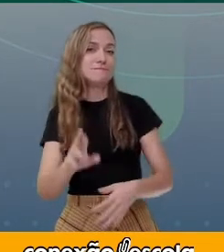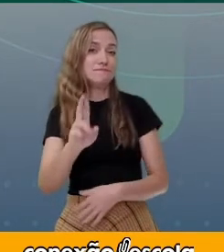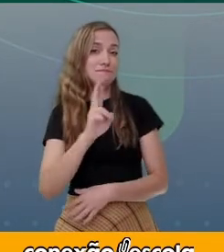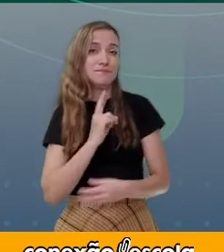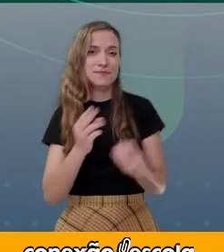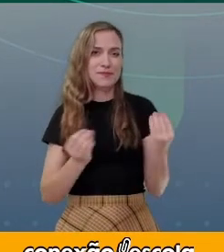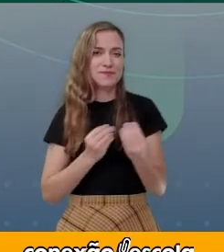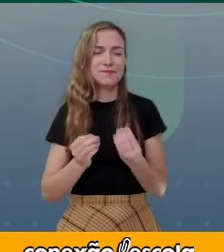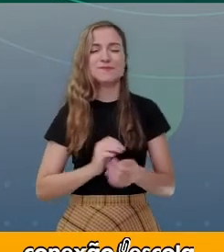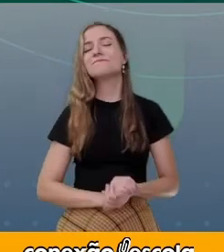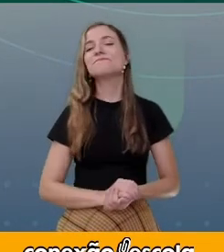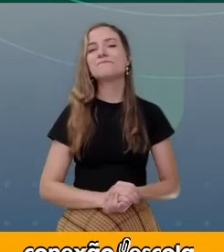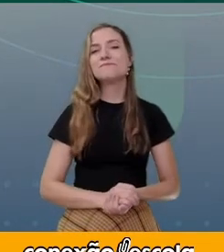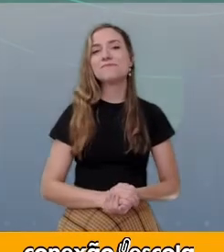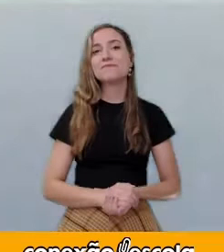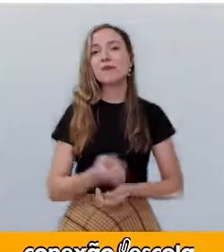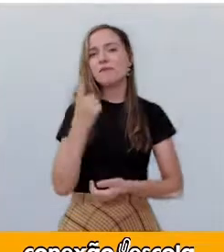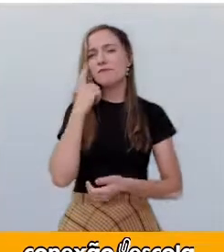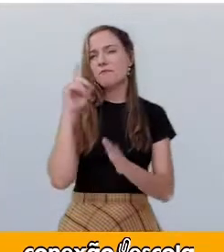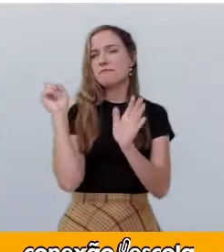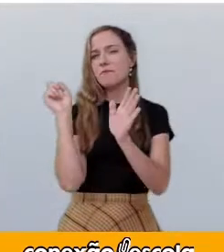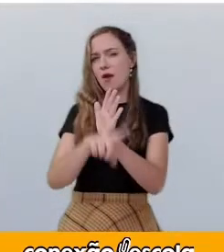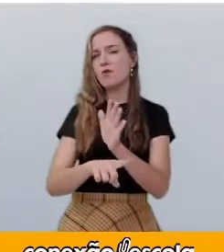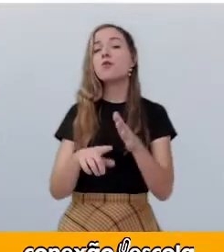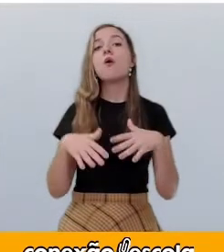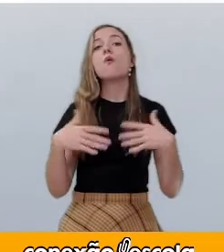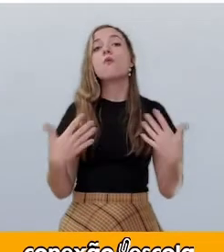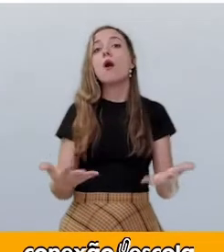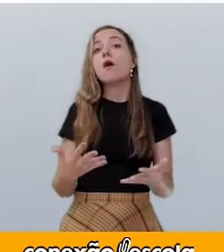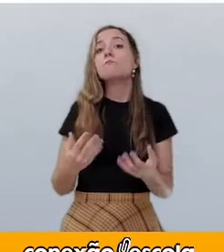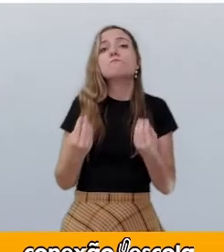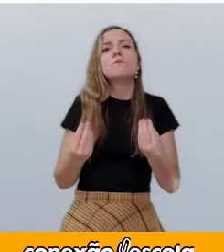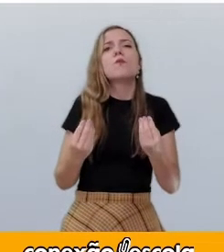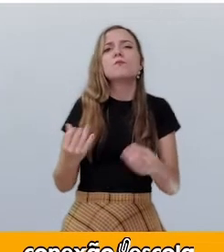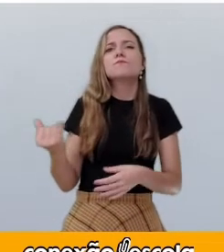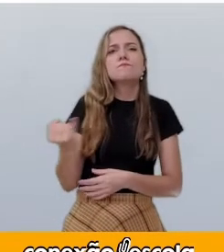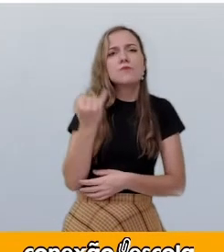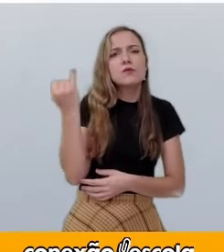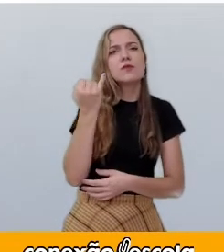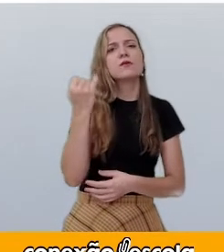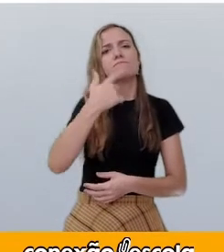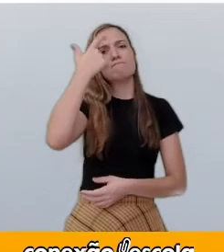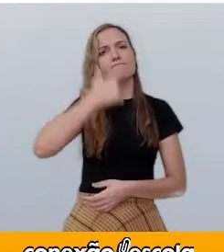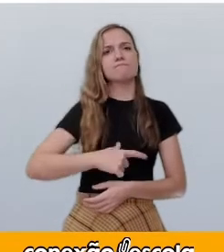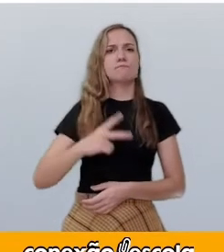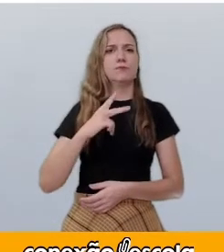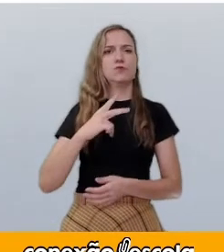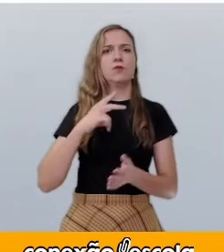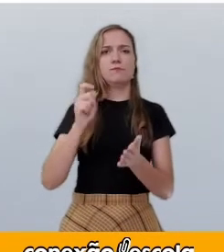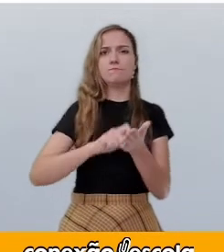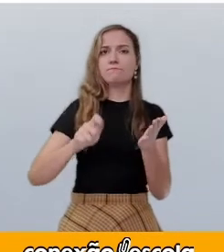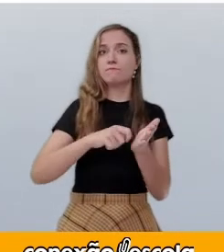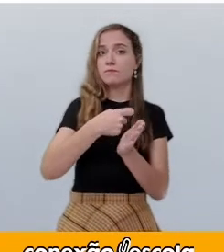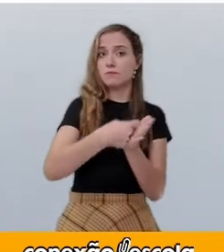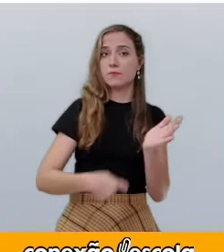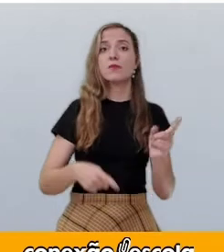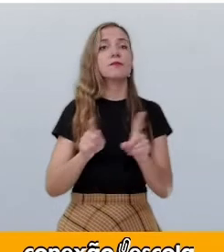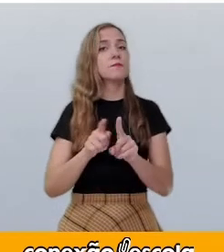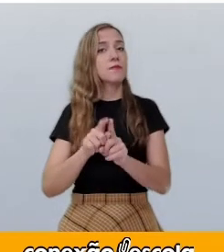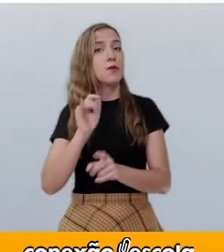responder Olha só Qual é a relevância do relato pessoal e do